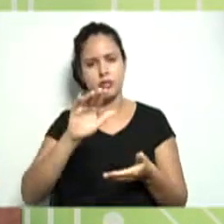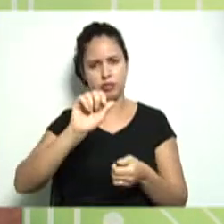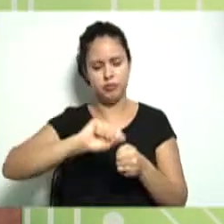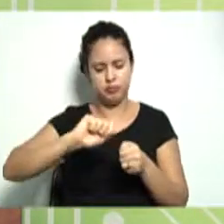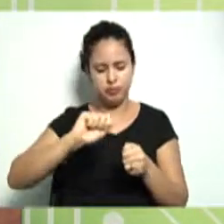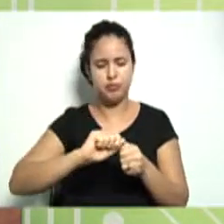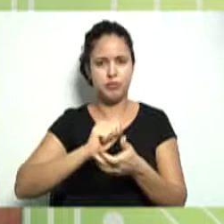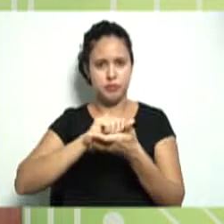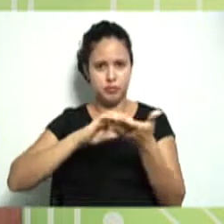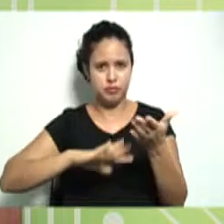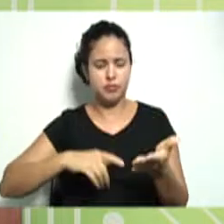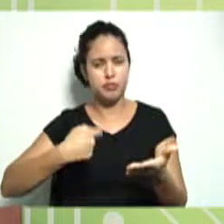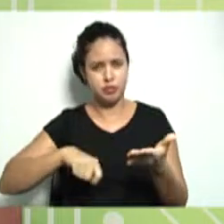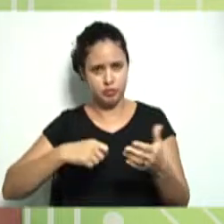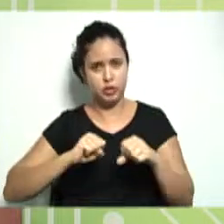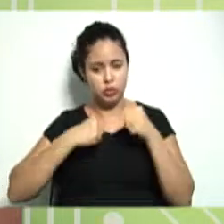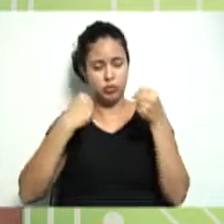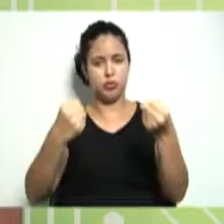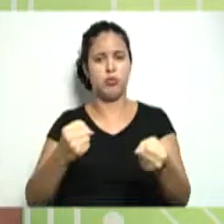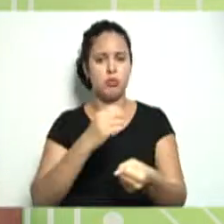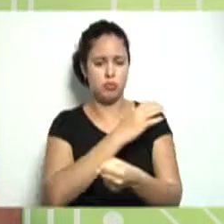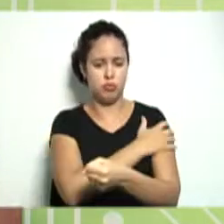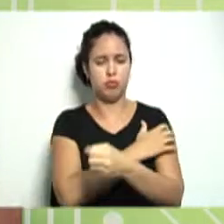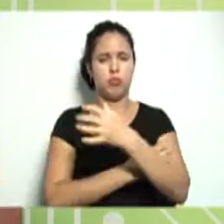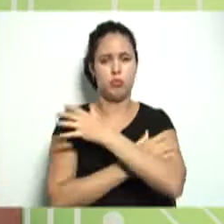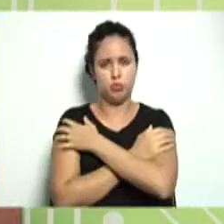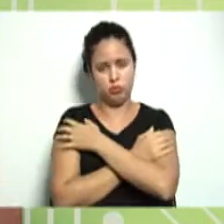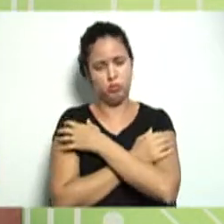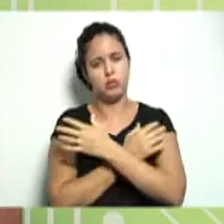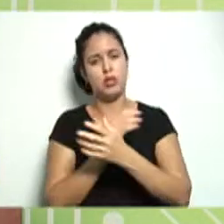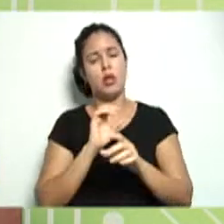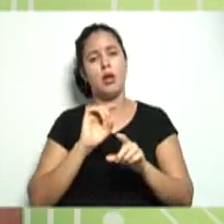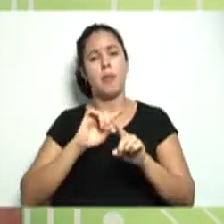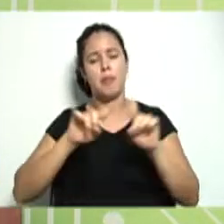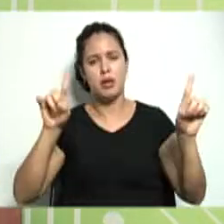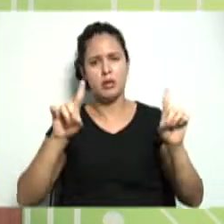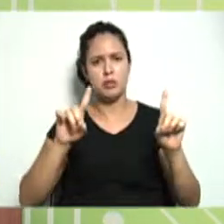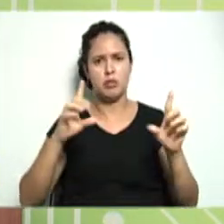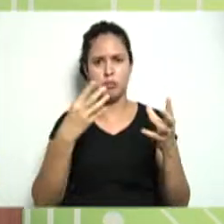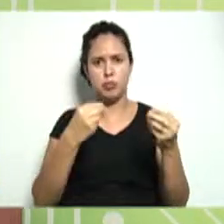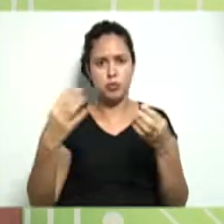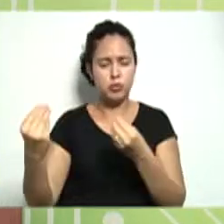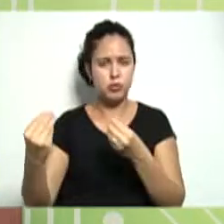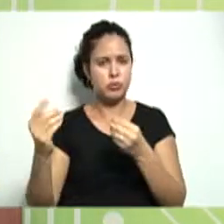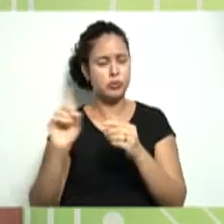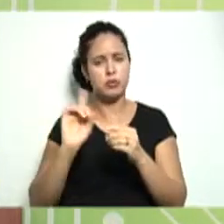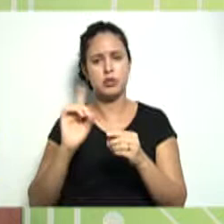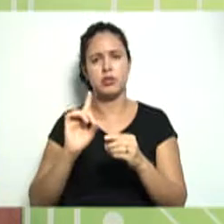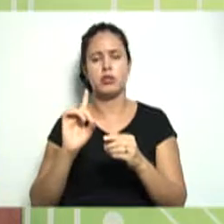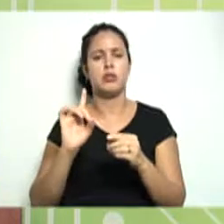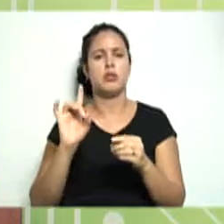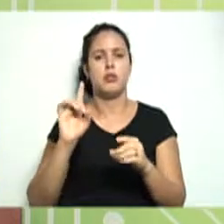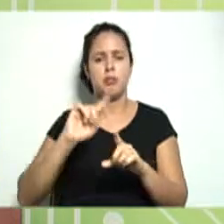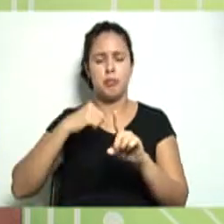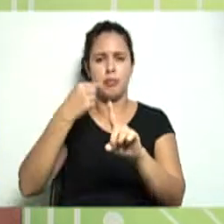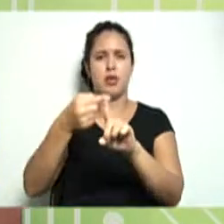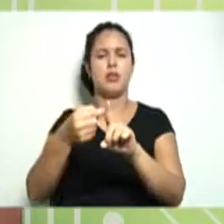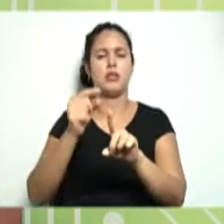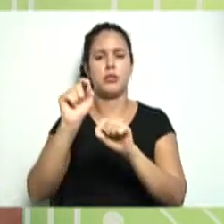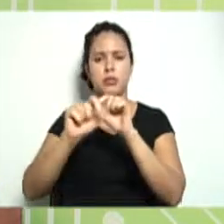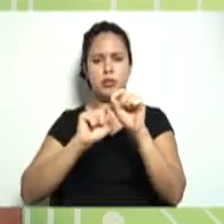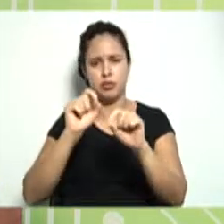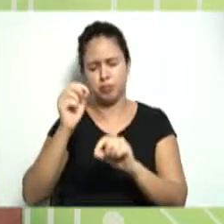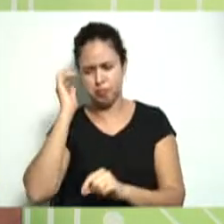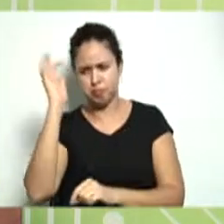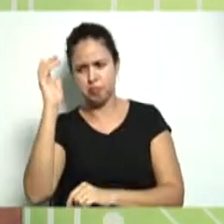seu esforço físico, mas não vão exigir tanto esforço físico como, por exemplo, de um personal trainer,